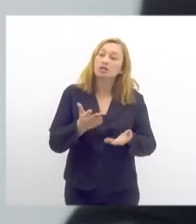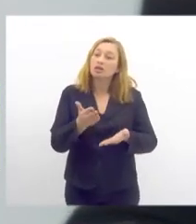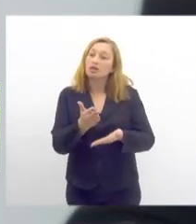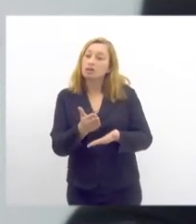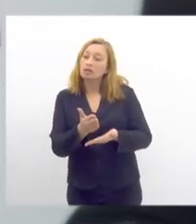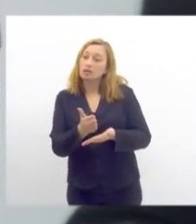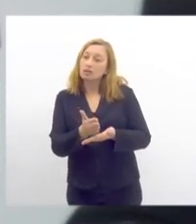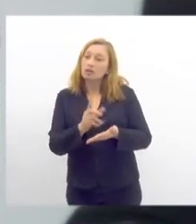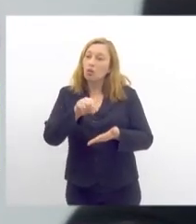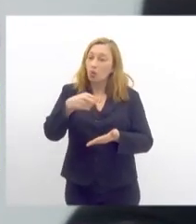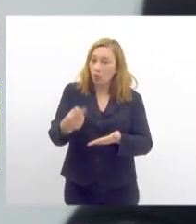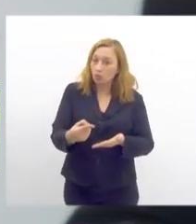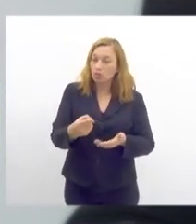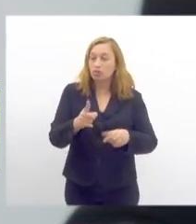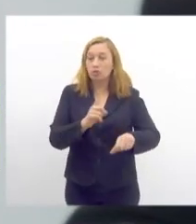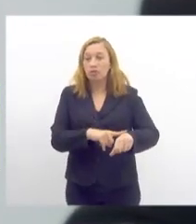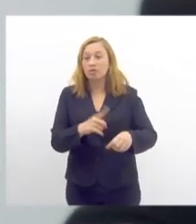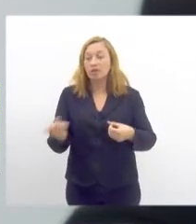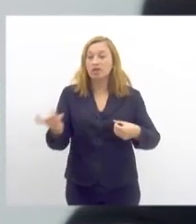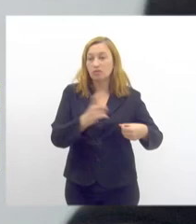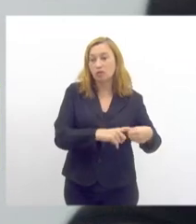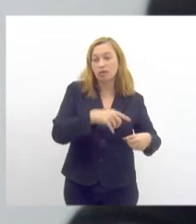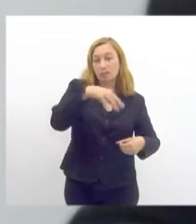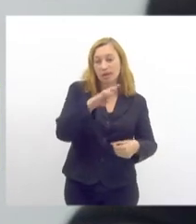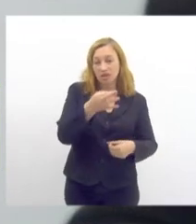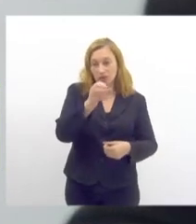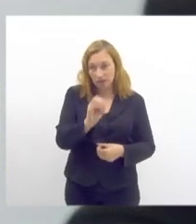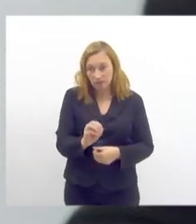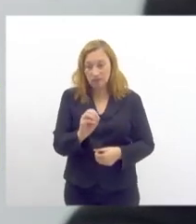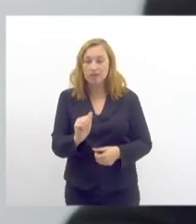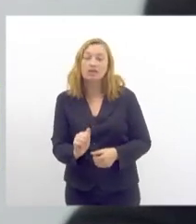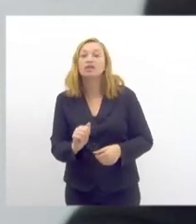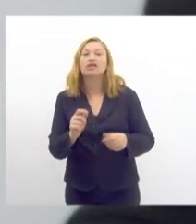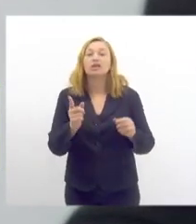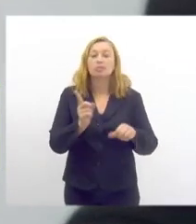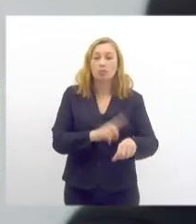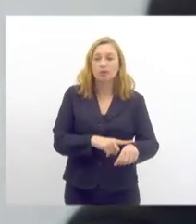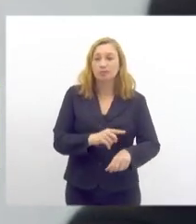mas trouxe de volta a meritocracia naquele momento.